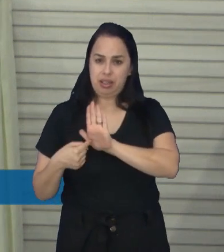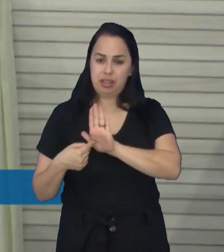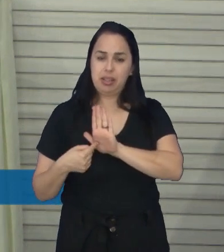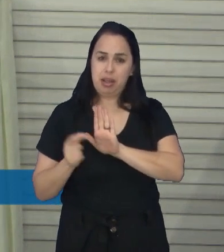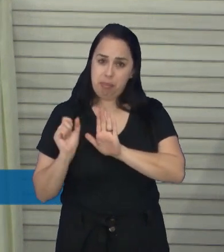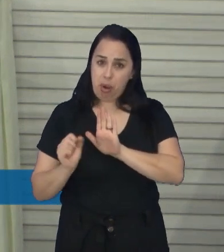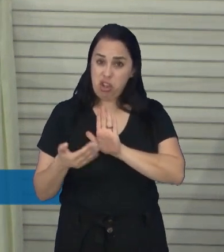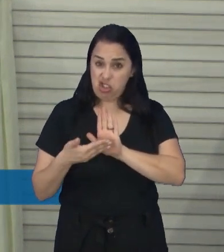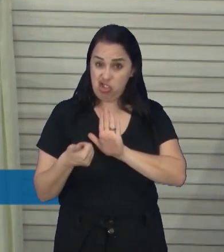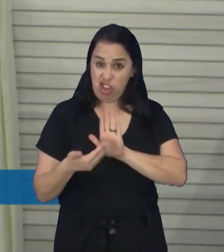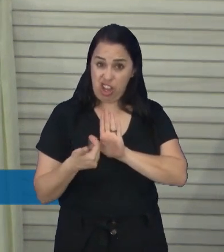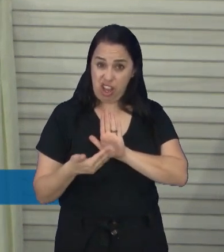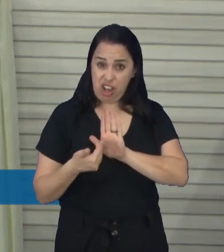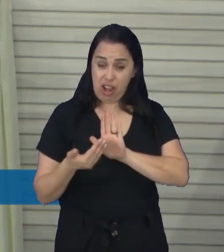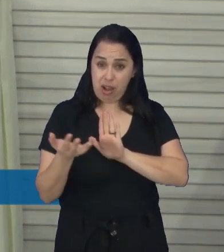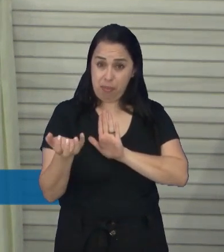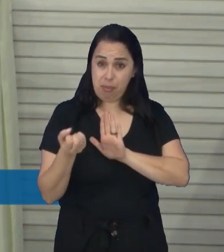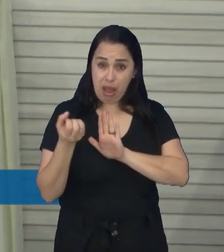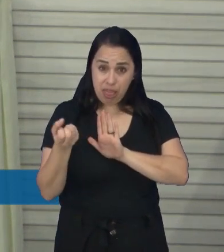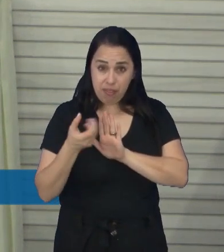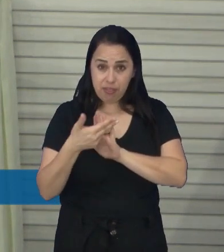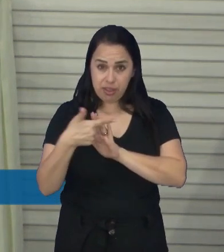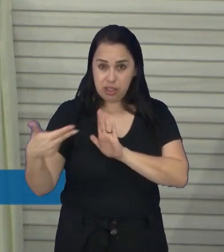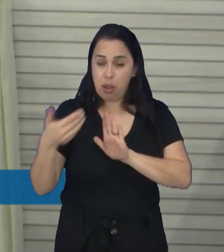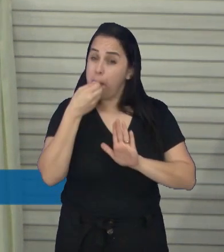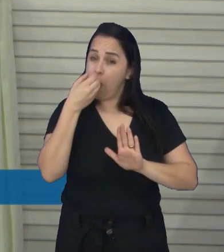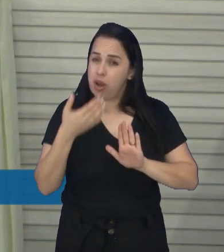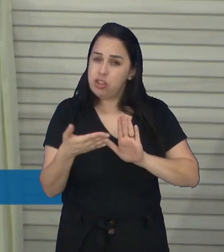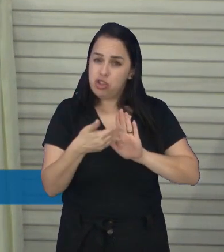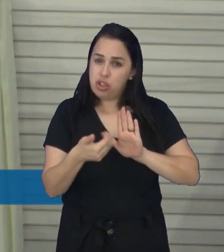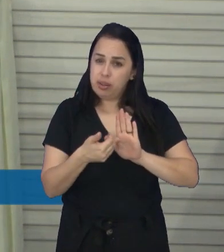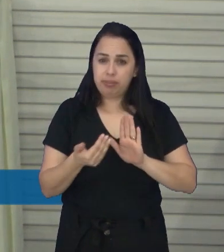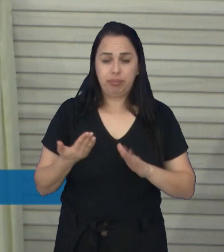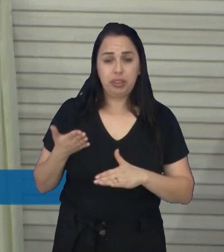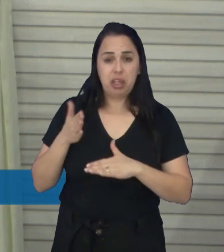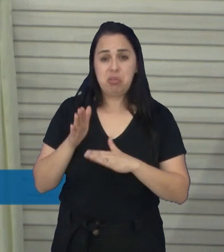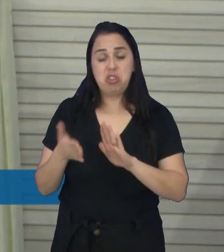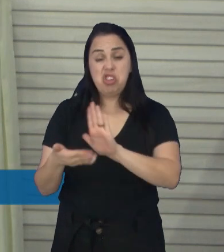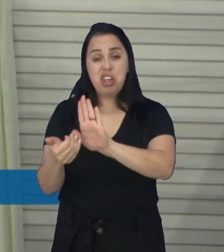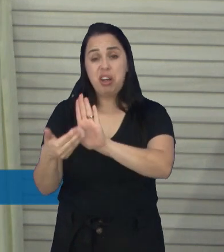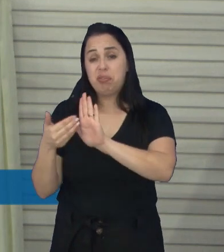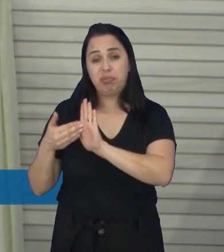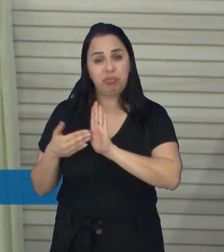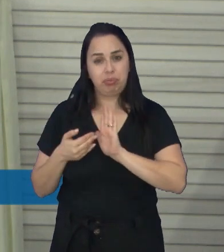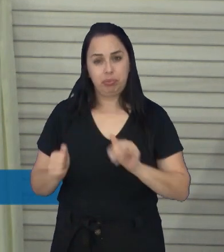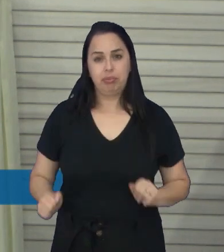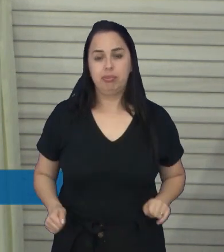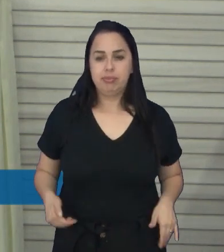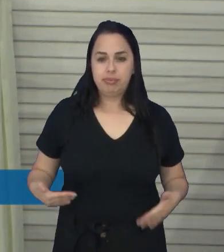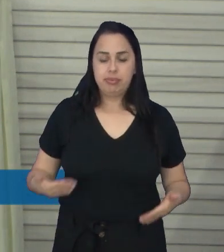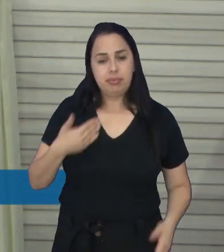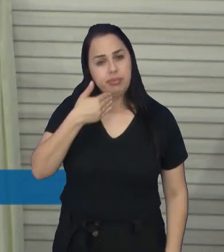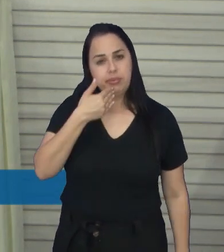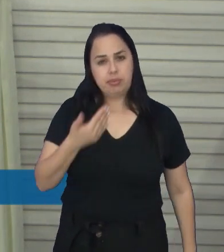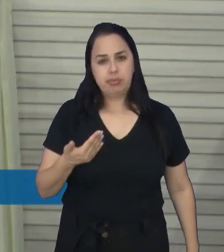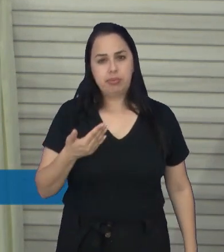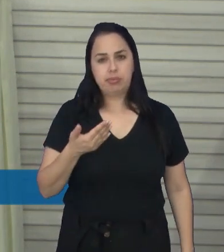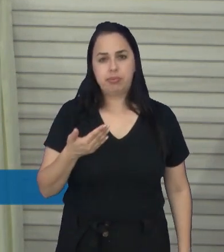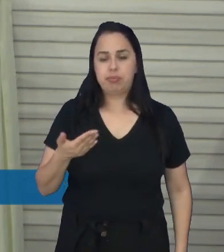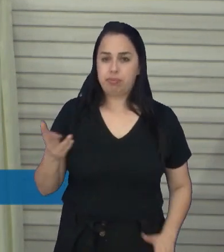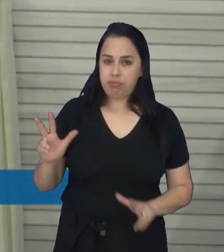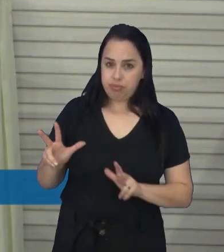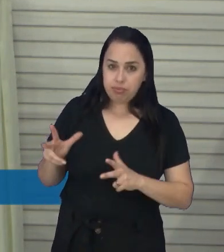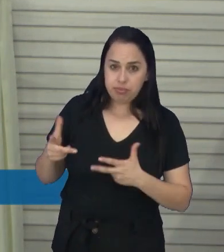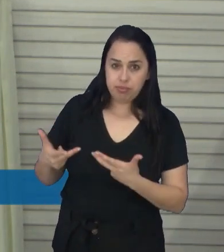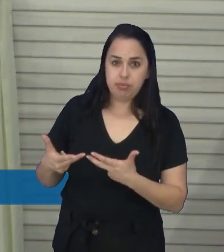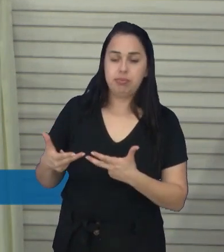pode se tirar benefícios para ajudar esses loteamentos e retira então eu peço aqui para que a